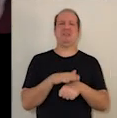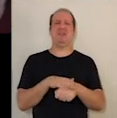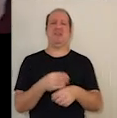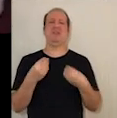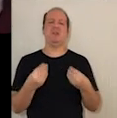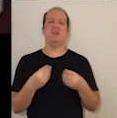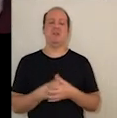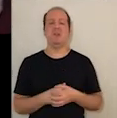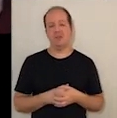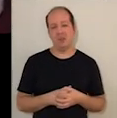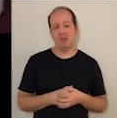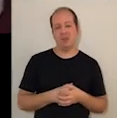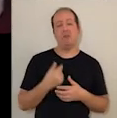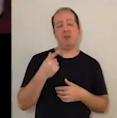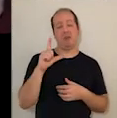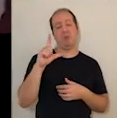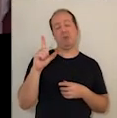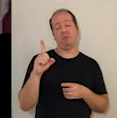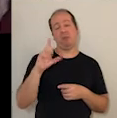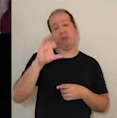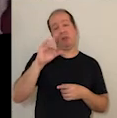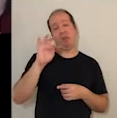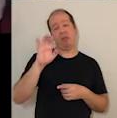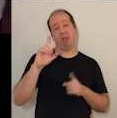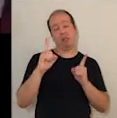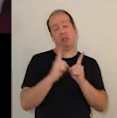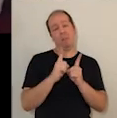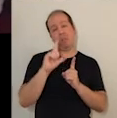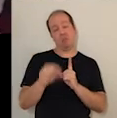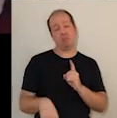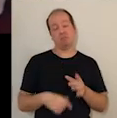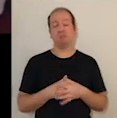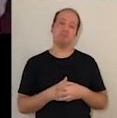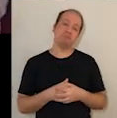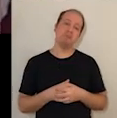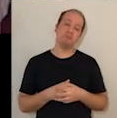O que eu vou fazer? Vai ficar com o Gleide a menos.